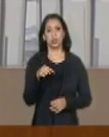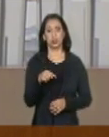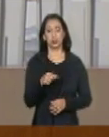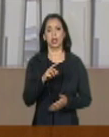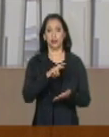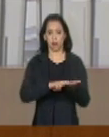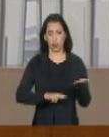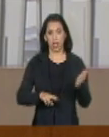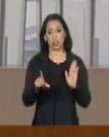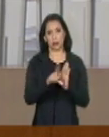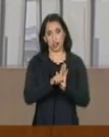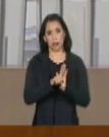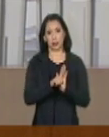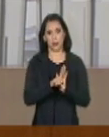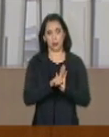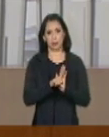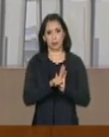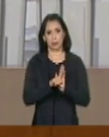desta lei.